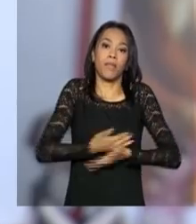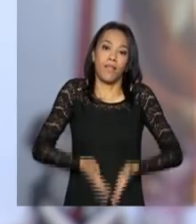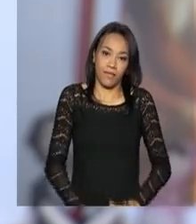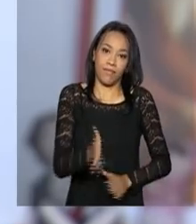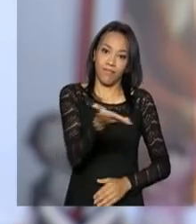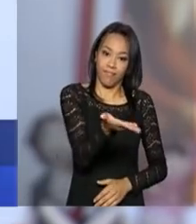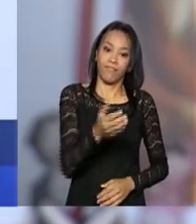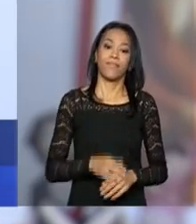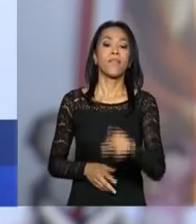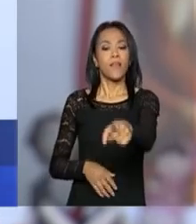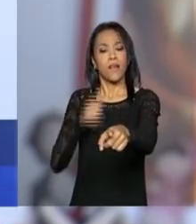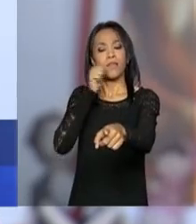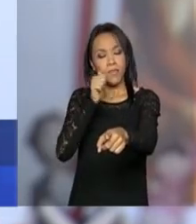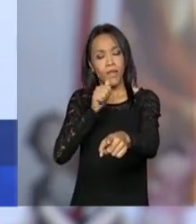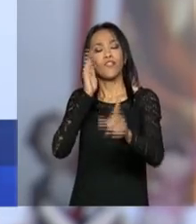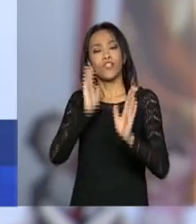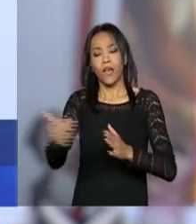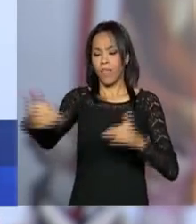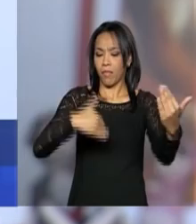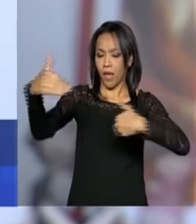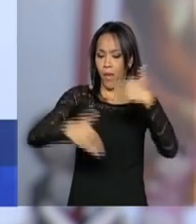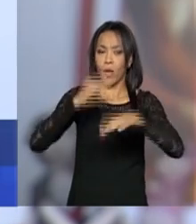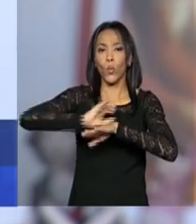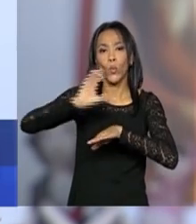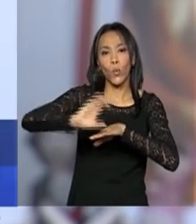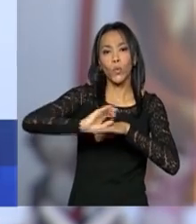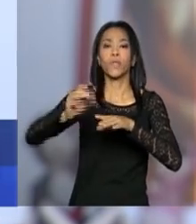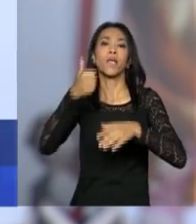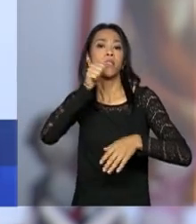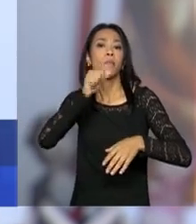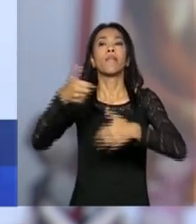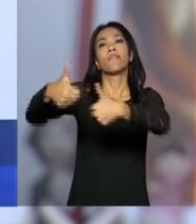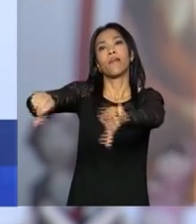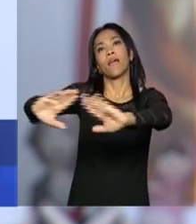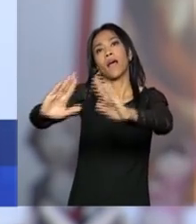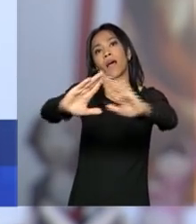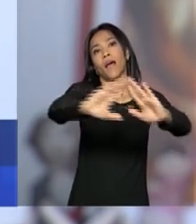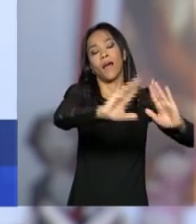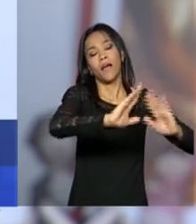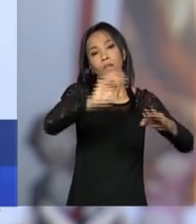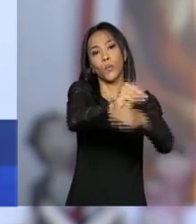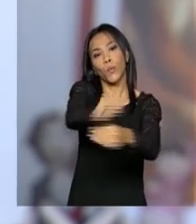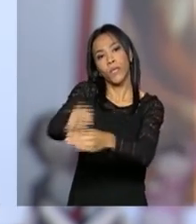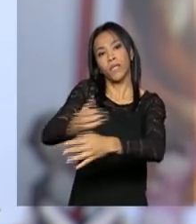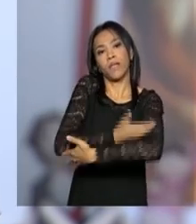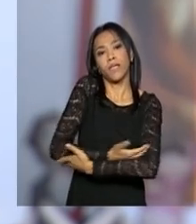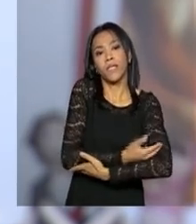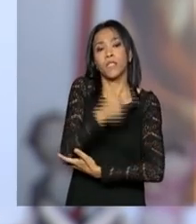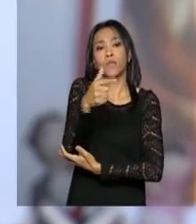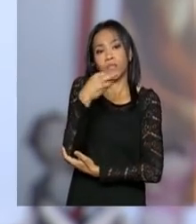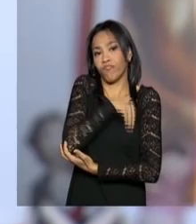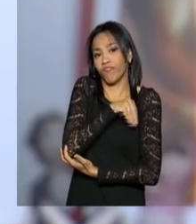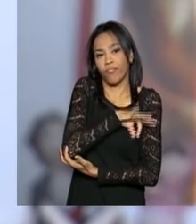mulheres fizeram os cursos de doulas aqui pela Matriusca, estavam em casa, geralmente cuidando das crianças, sem uma renda,